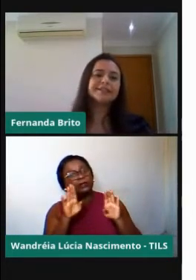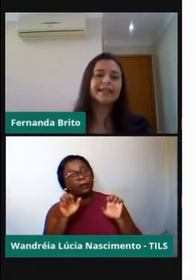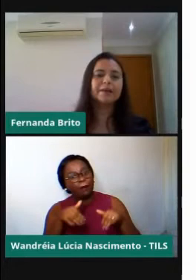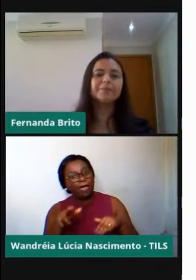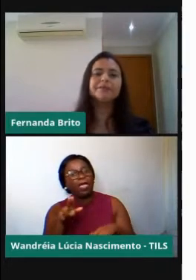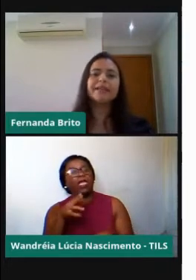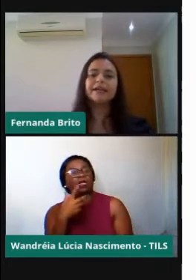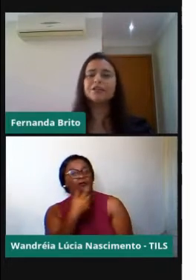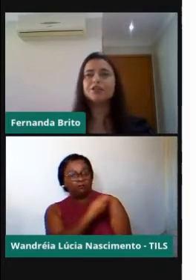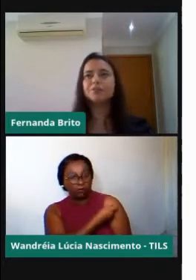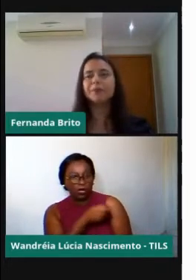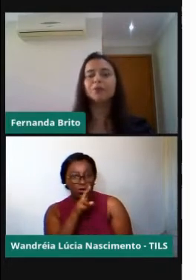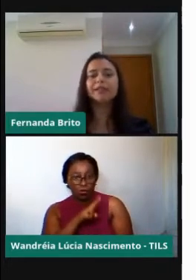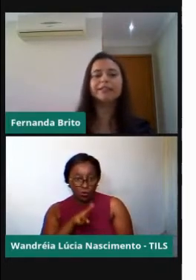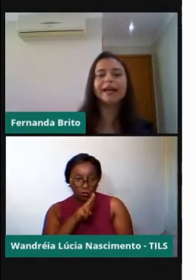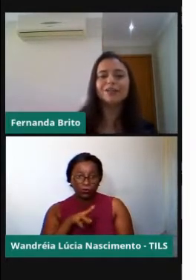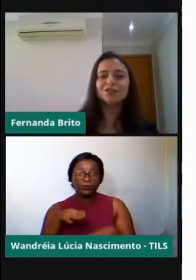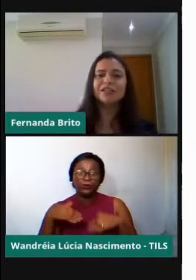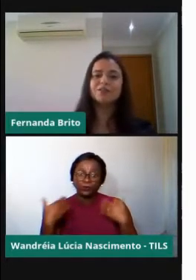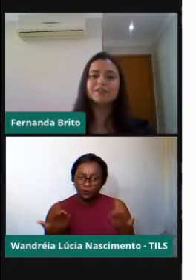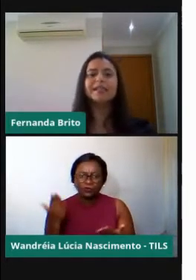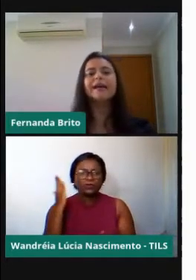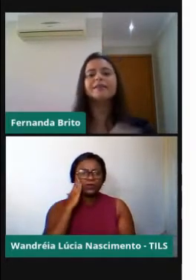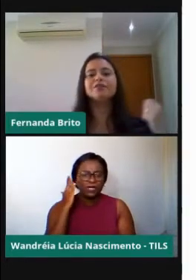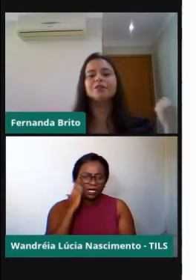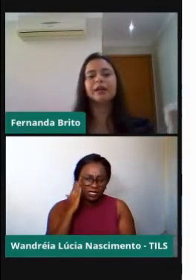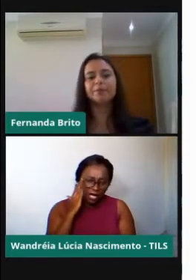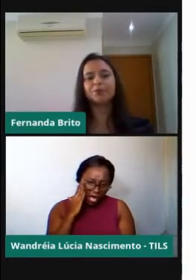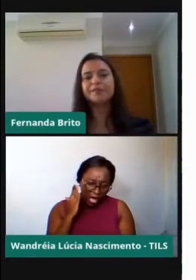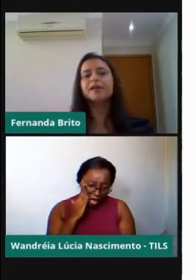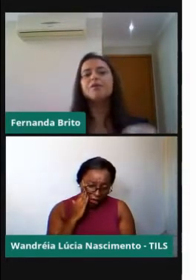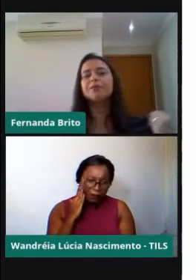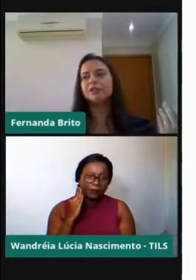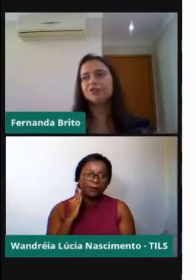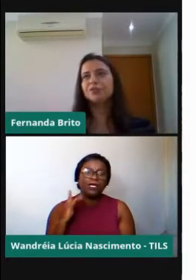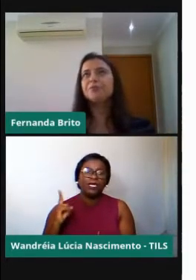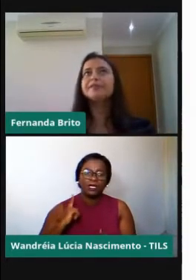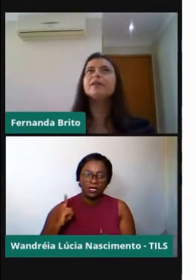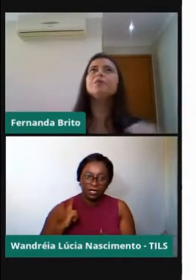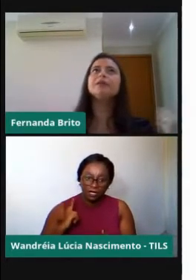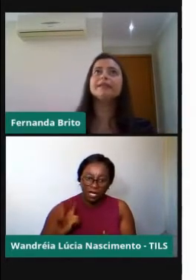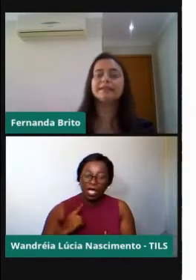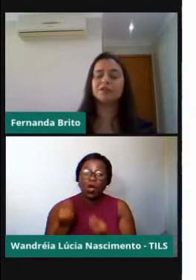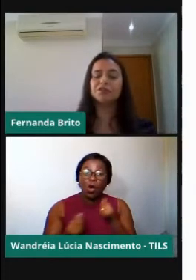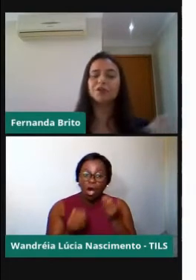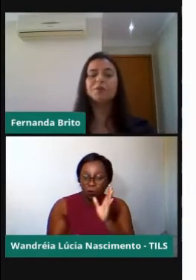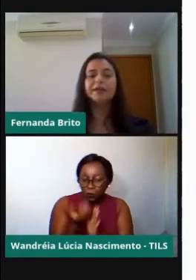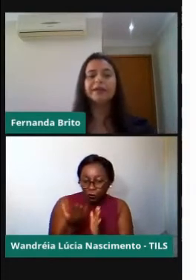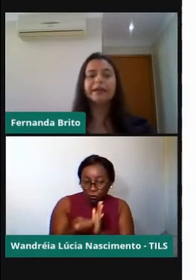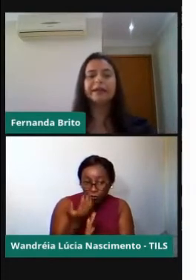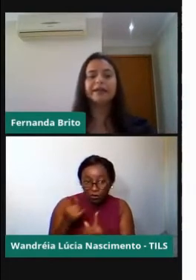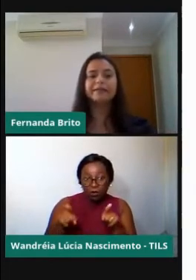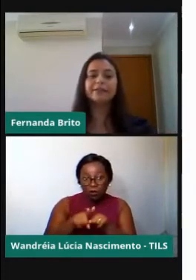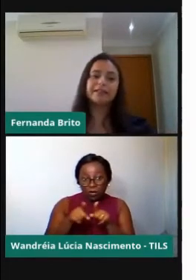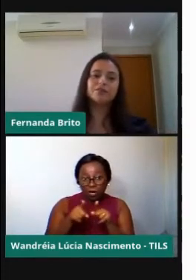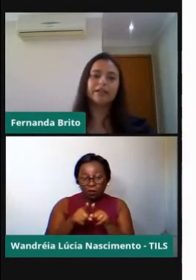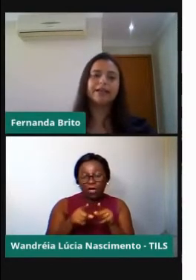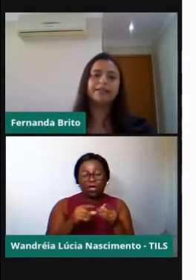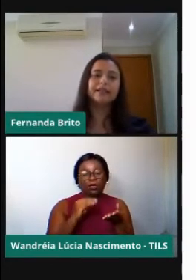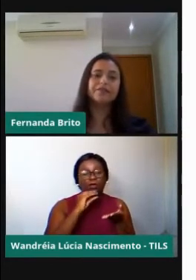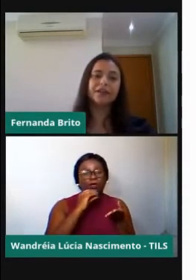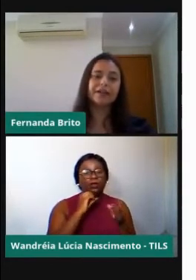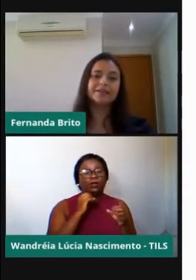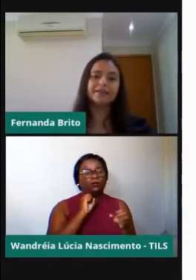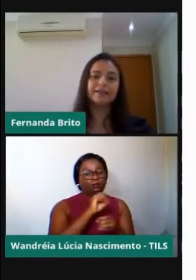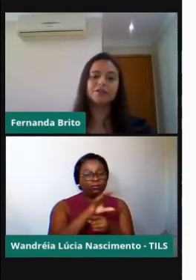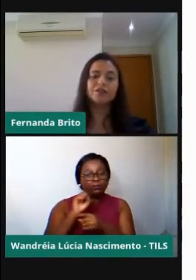Então, a gente sabe das peculiaridades, né, associadas à produção e à distribuição, e essa questão